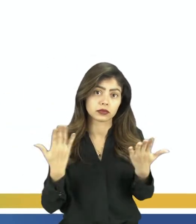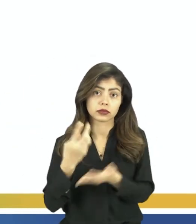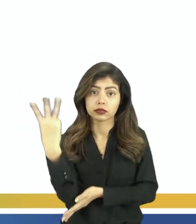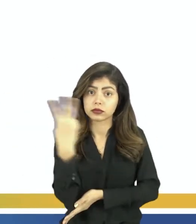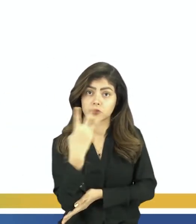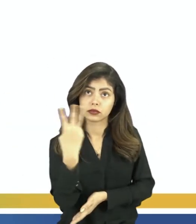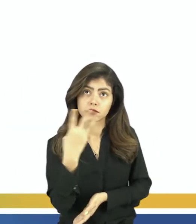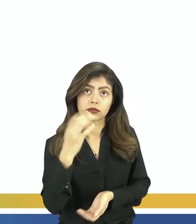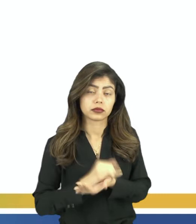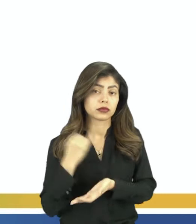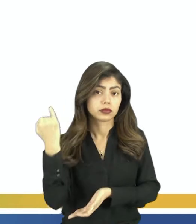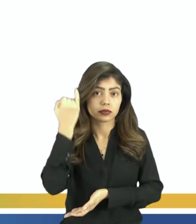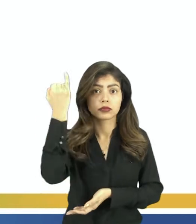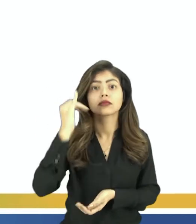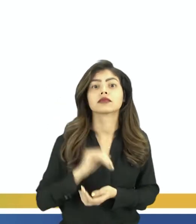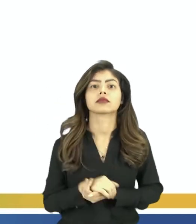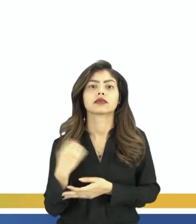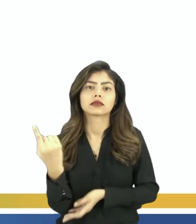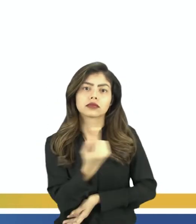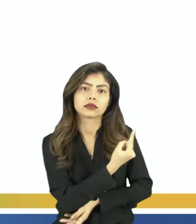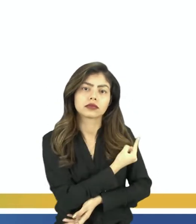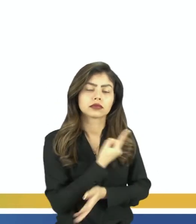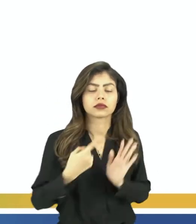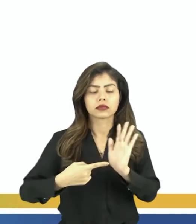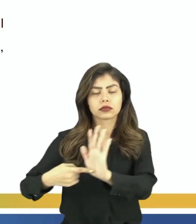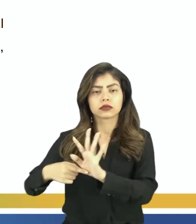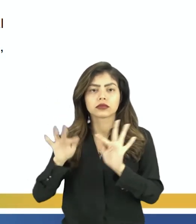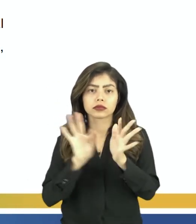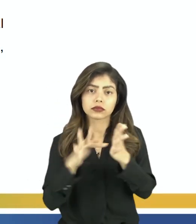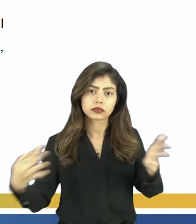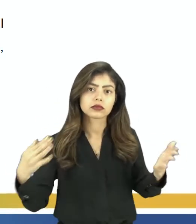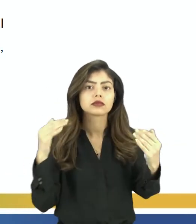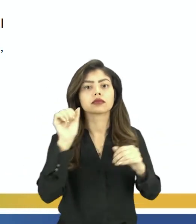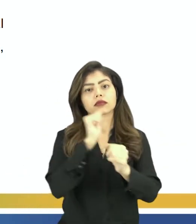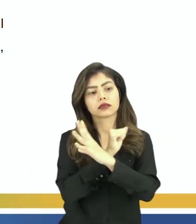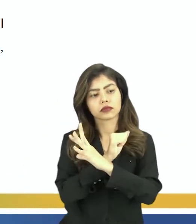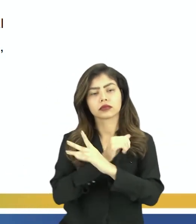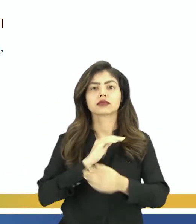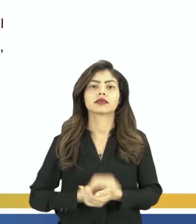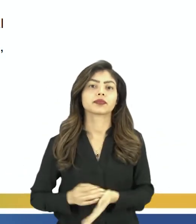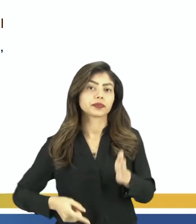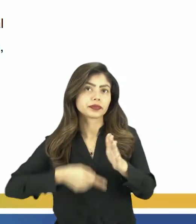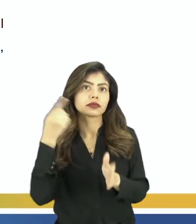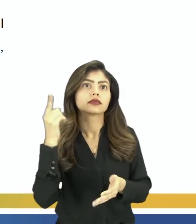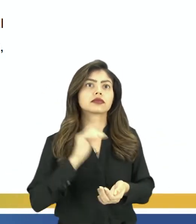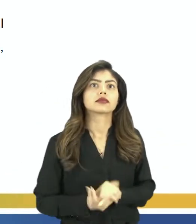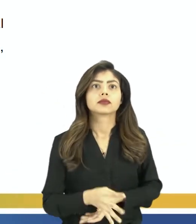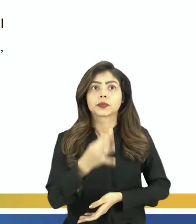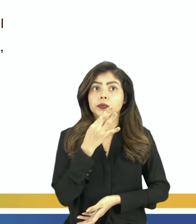3 aspectos importantes para a gente determinar as fórmulas dos ácidos. Então, primeiro, a